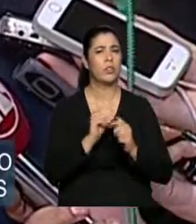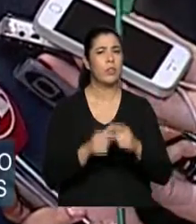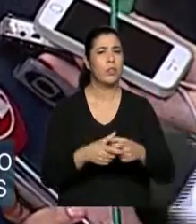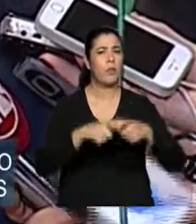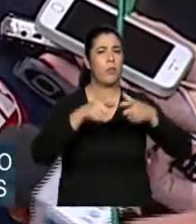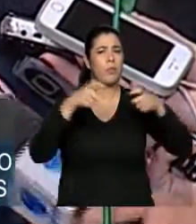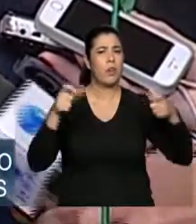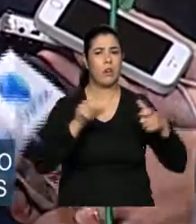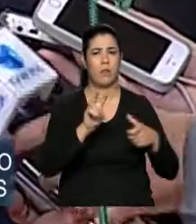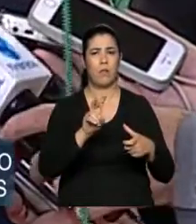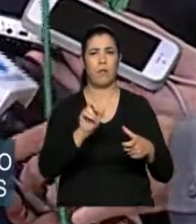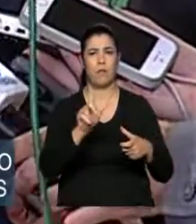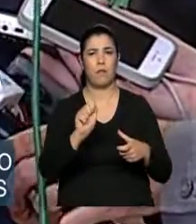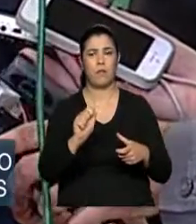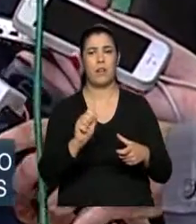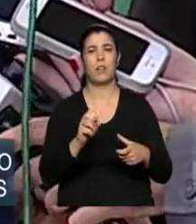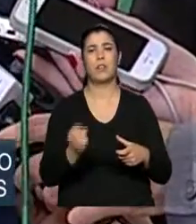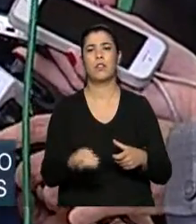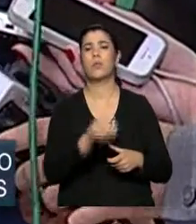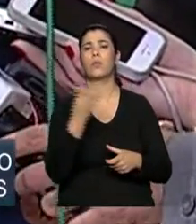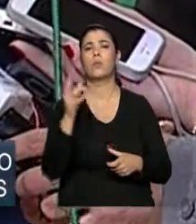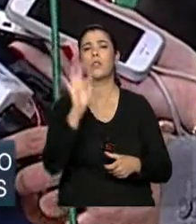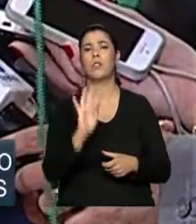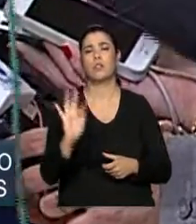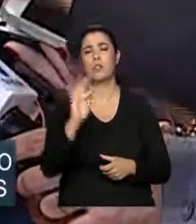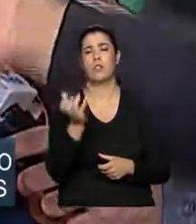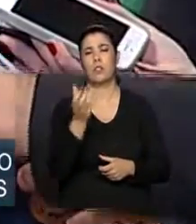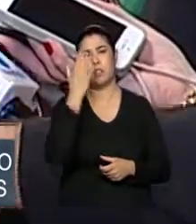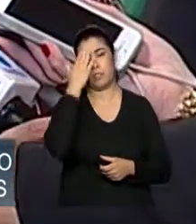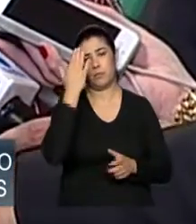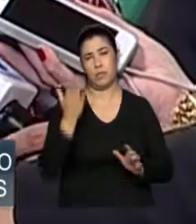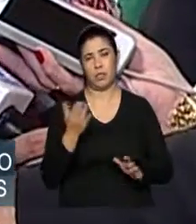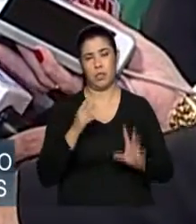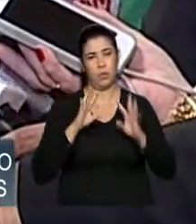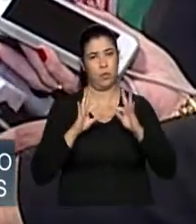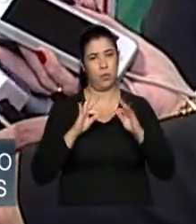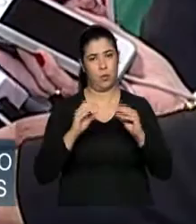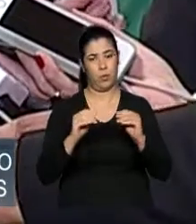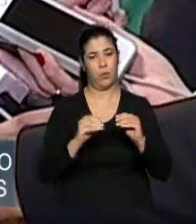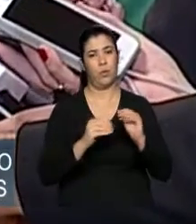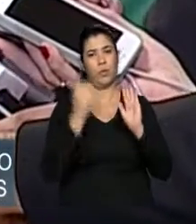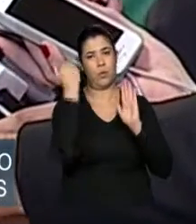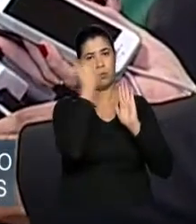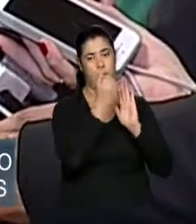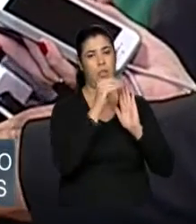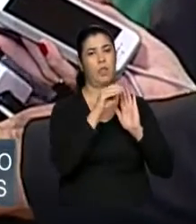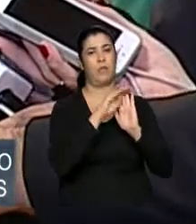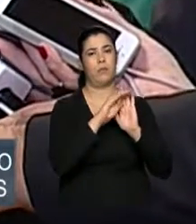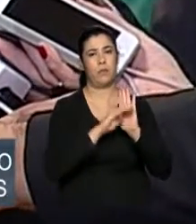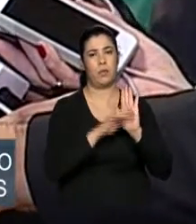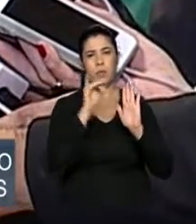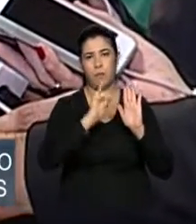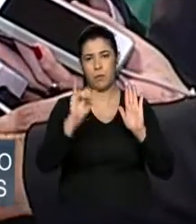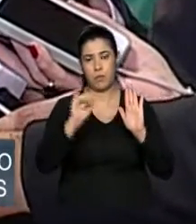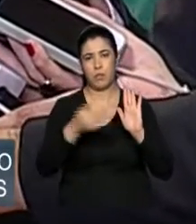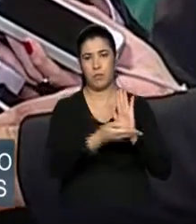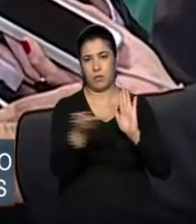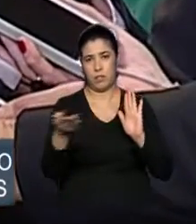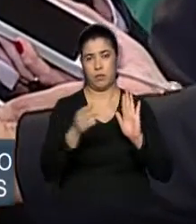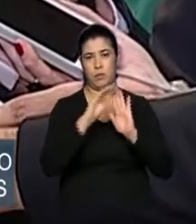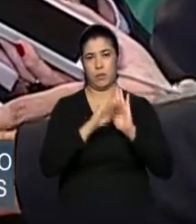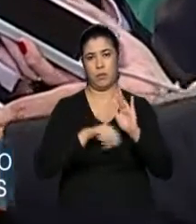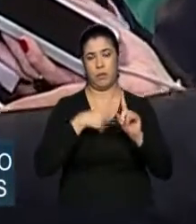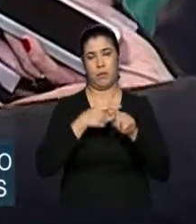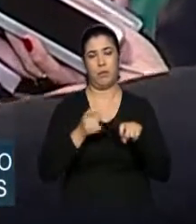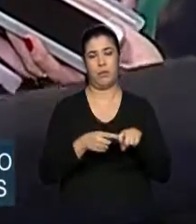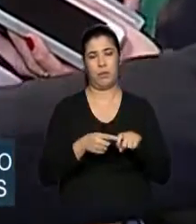vagas esperam se criar? As faculdades vão ser... E tudo isso está no programa Mais Médicos, todos esses dados foram distribuídos a vocês.